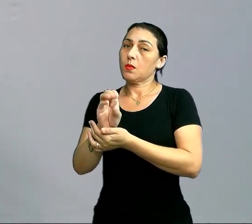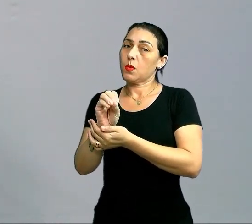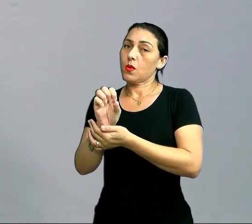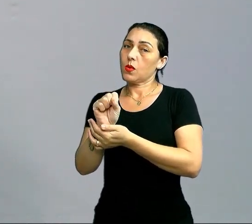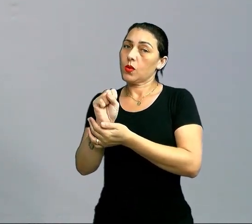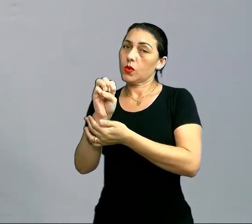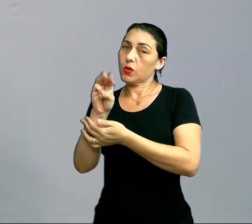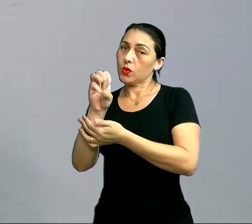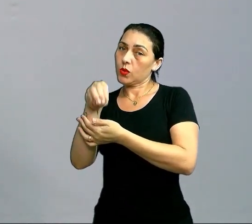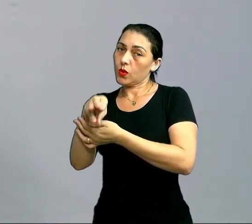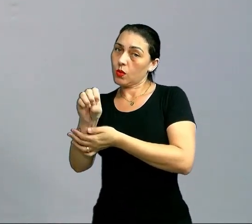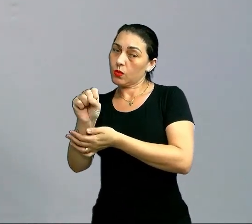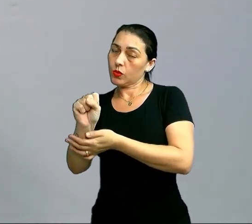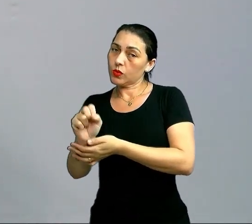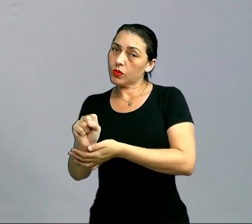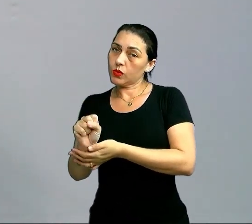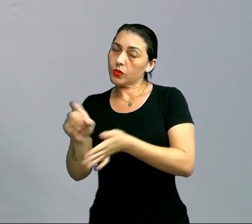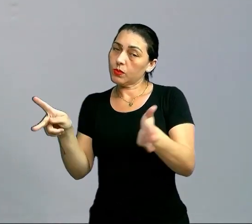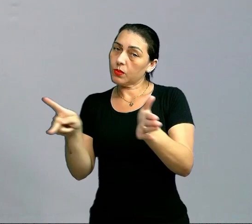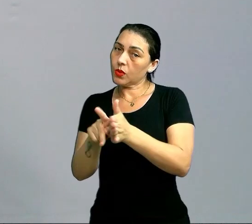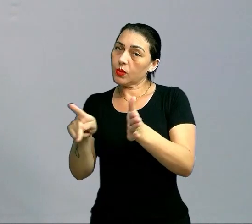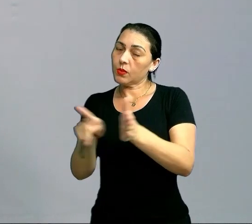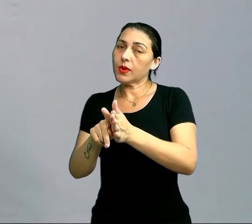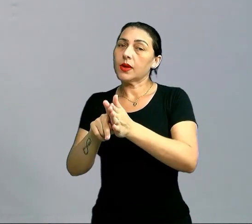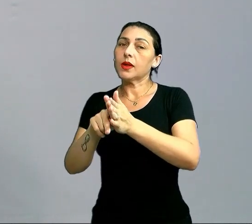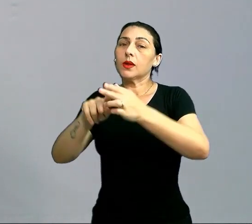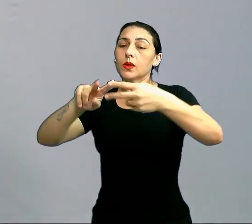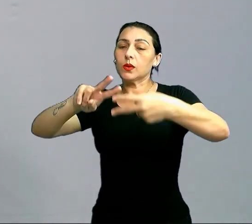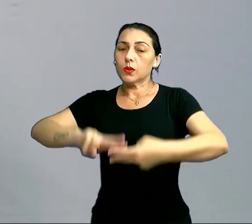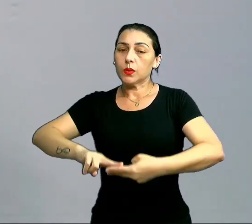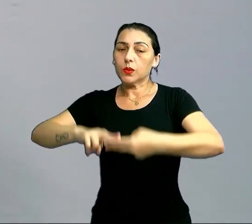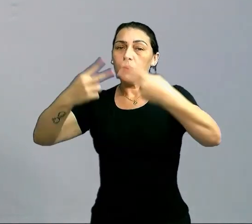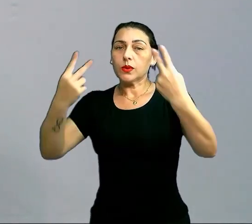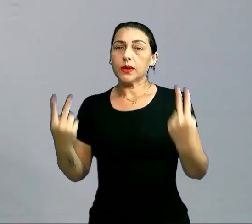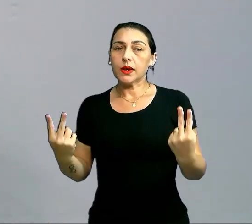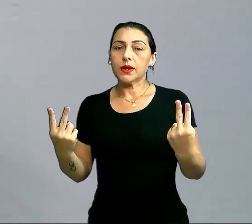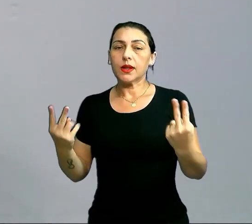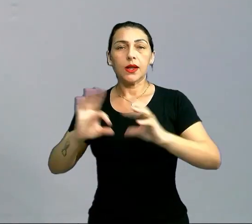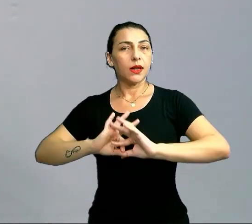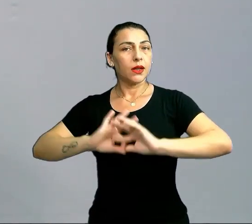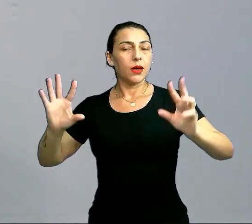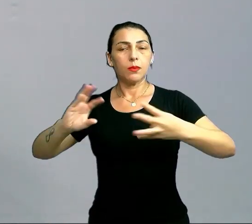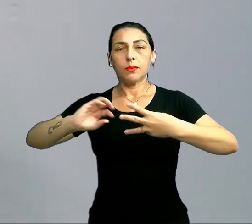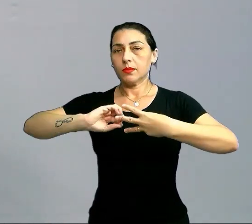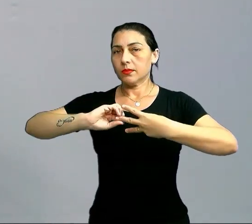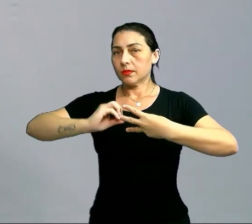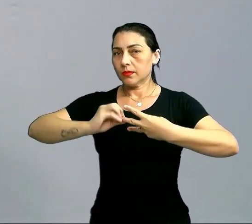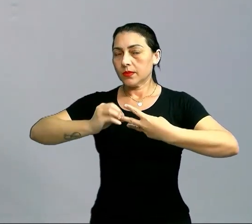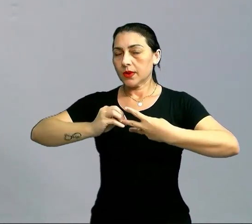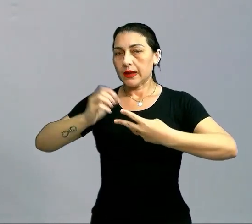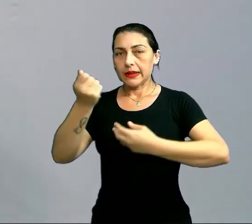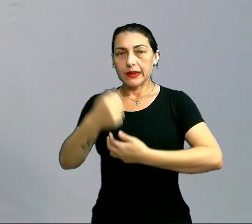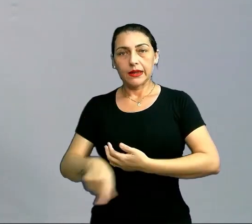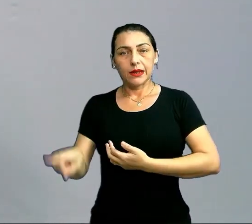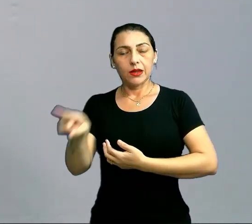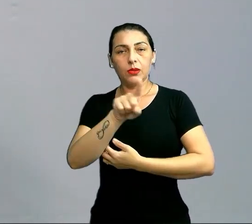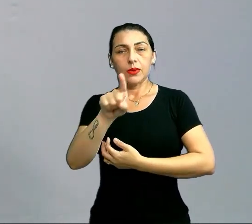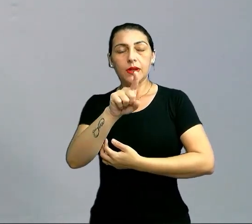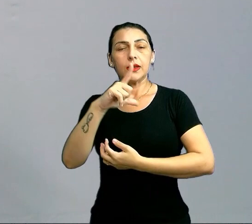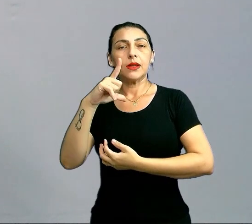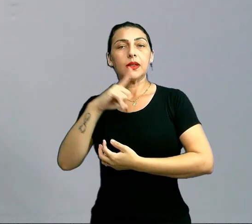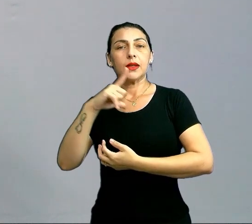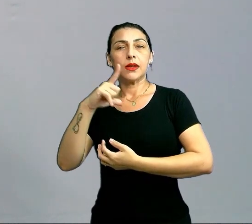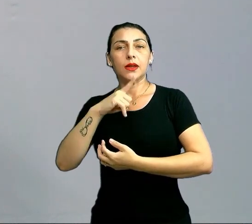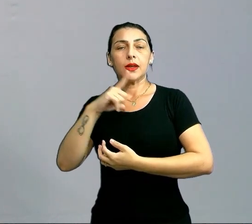ribossomos próprios e se duplicam independente da duplicação celular. Então não precisa que